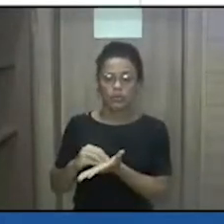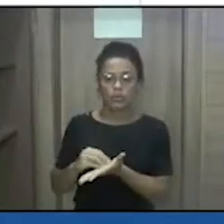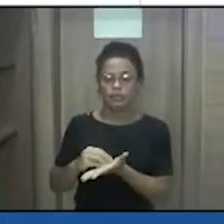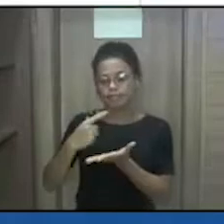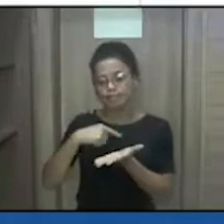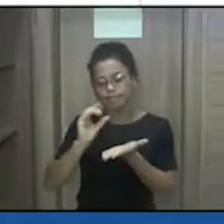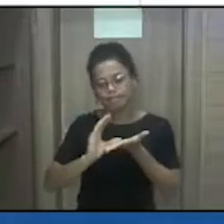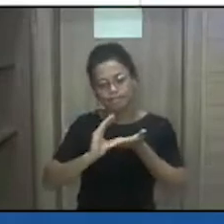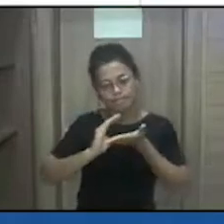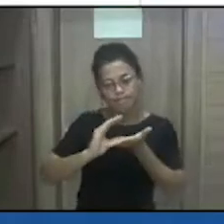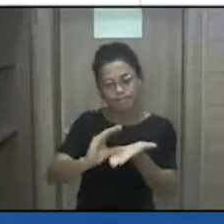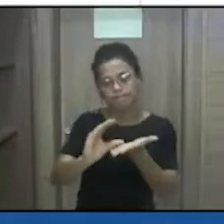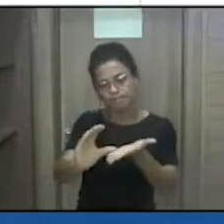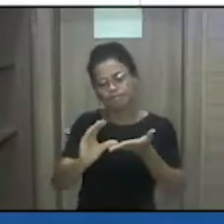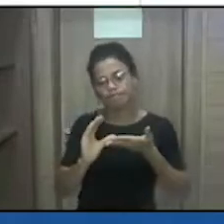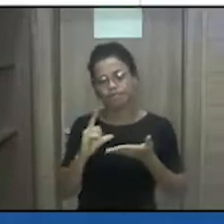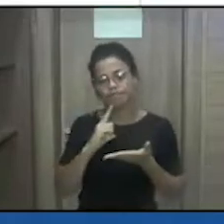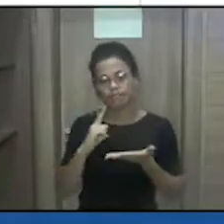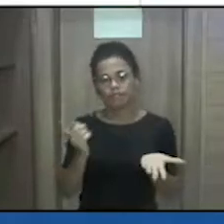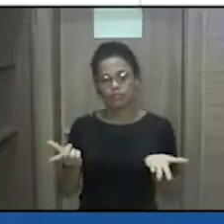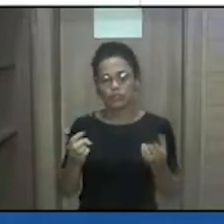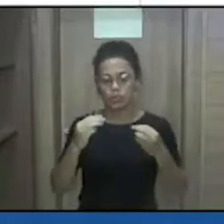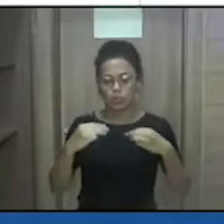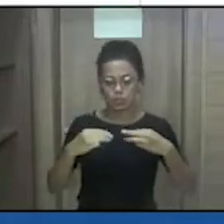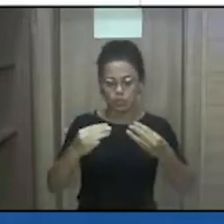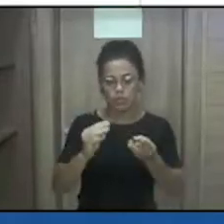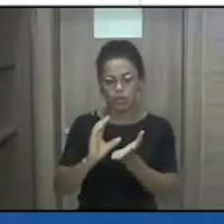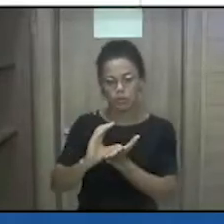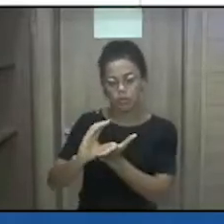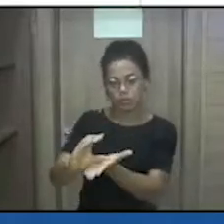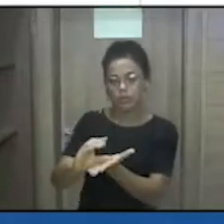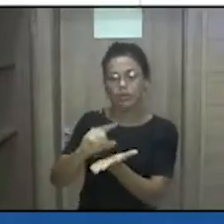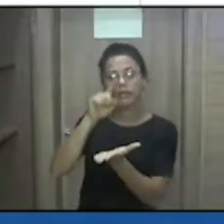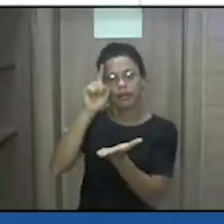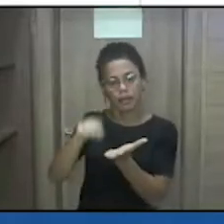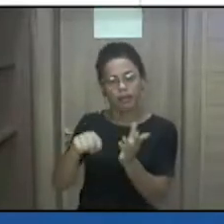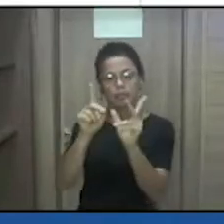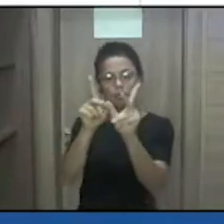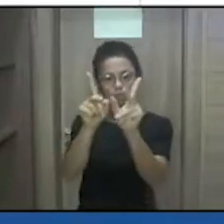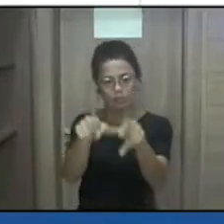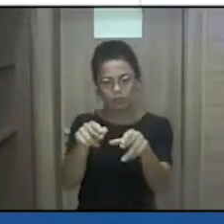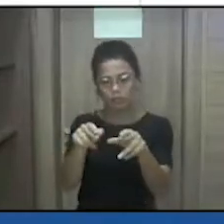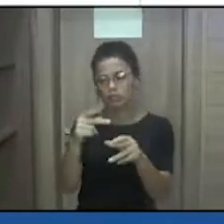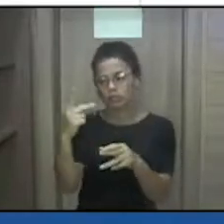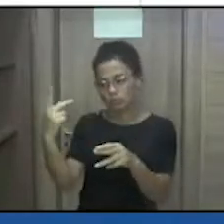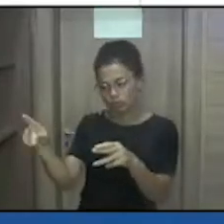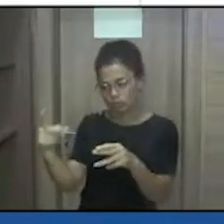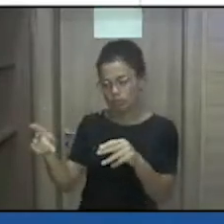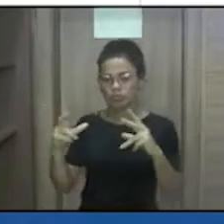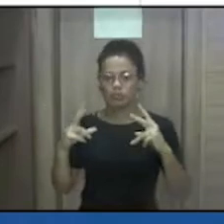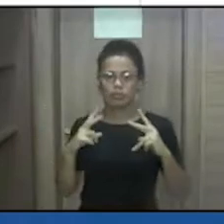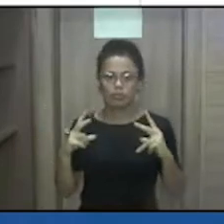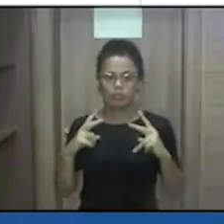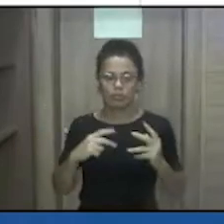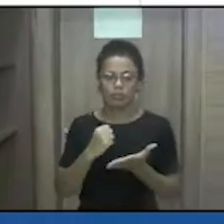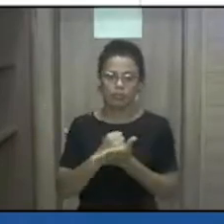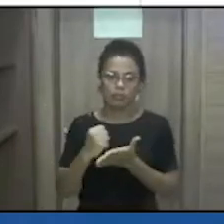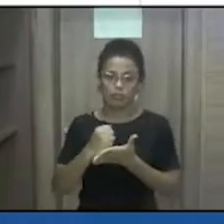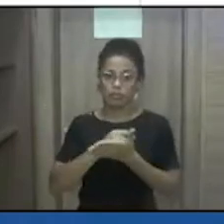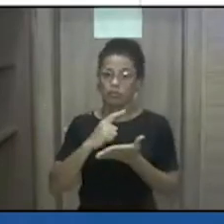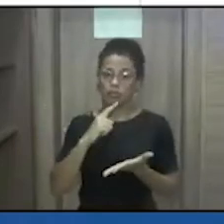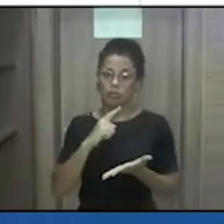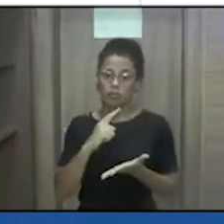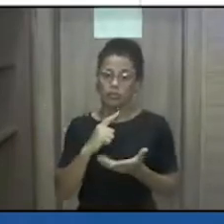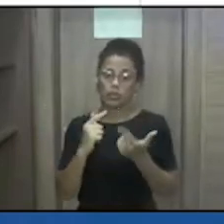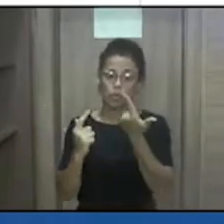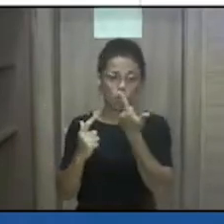Então, o valor que é repassado pelo Ministério é o que é o valor, muitas vezes, repassado para os entes privados que são contratados, diferente